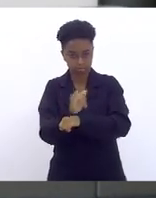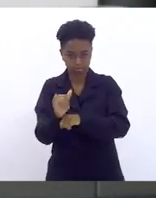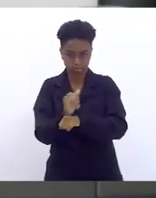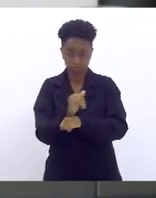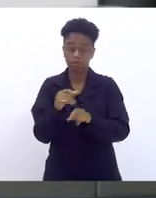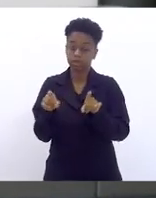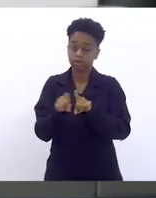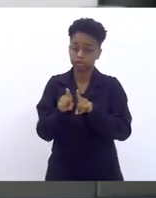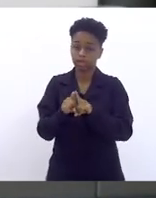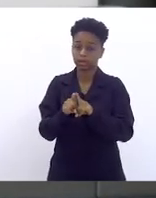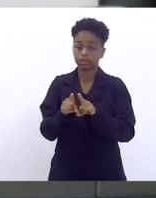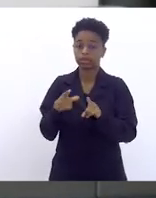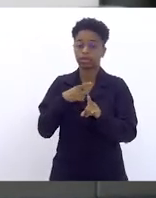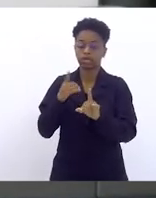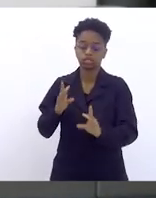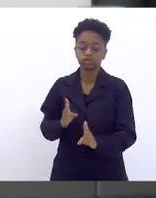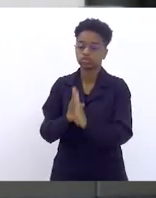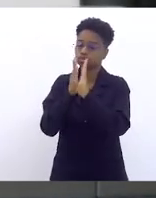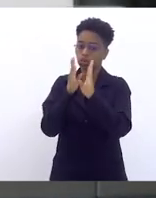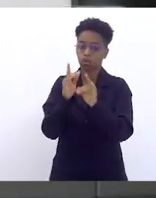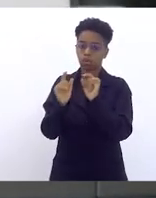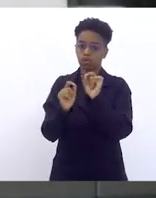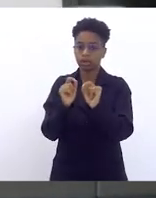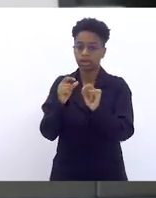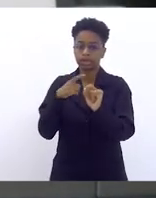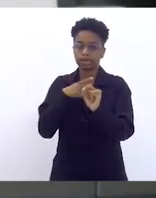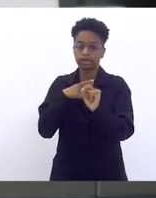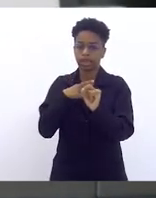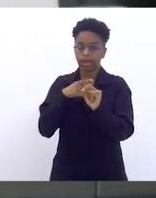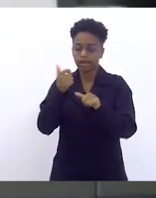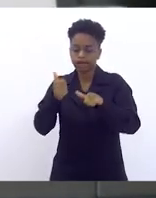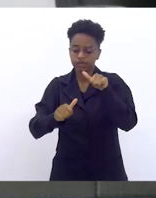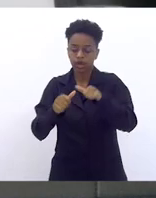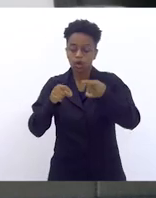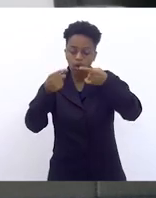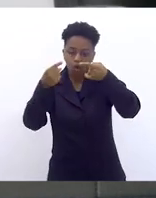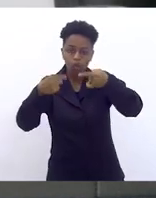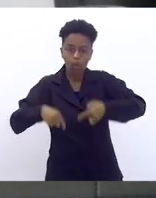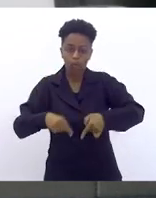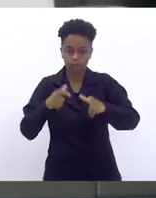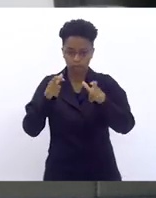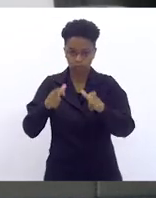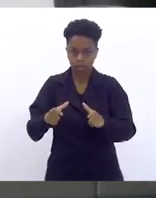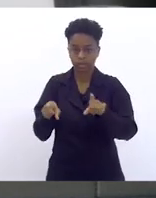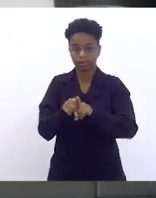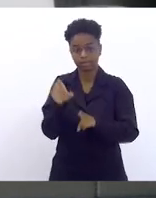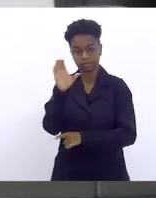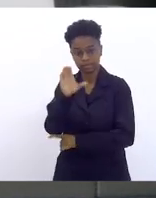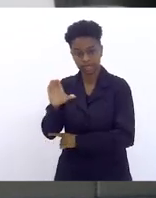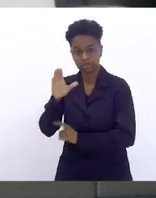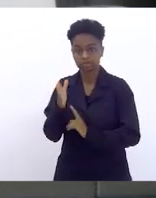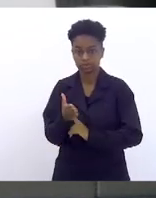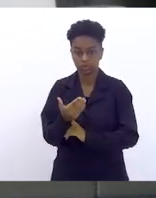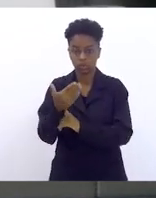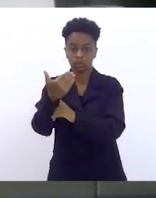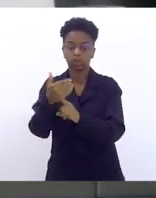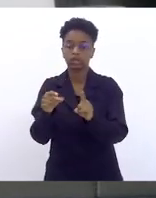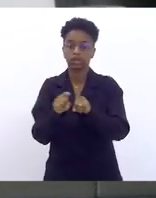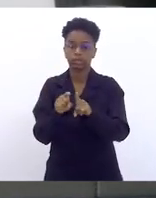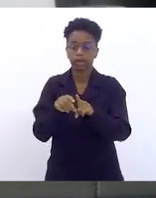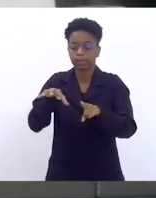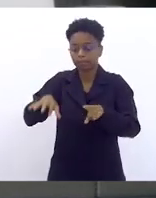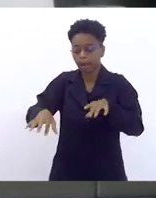o diagnóstico leva em consideração a competitividade local Ciência e Tecnologia a questão da